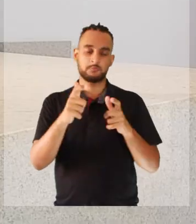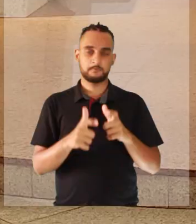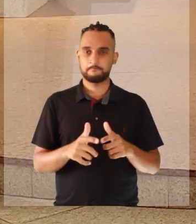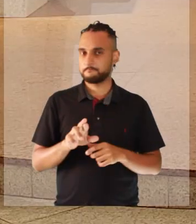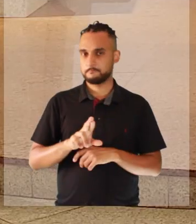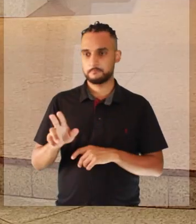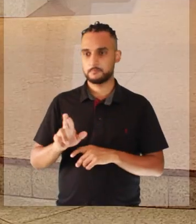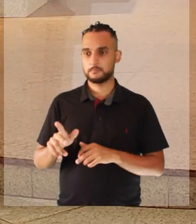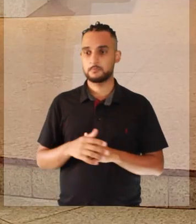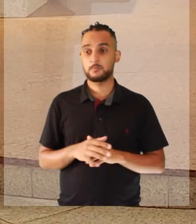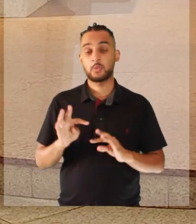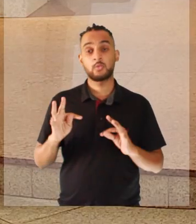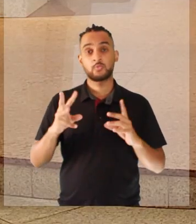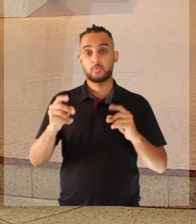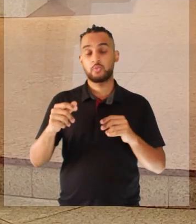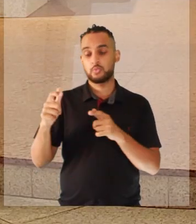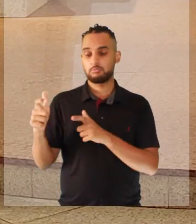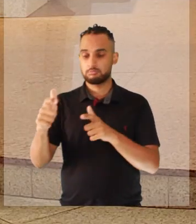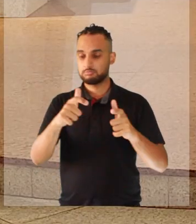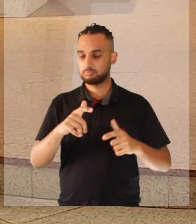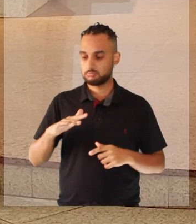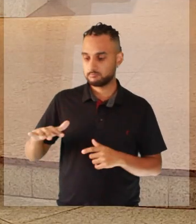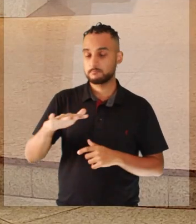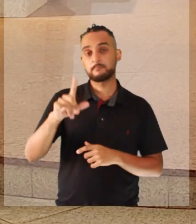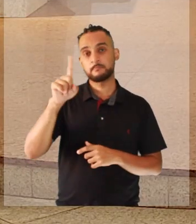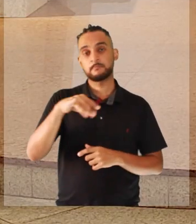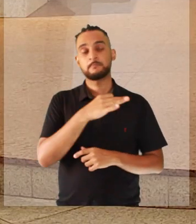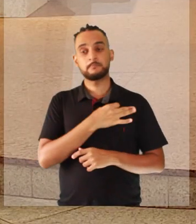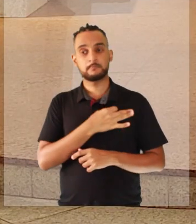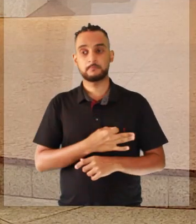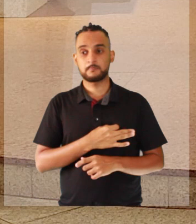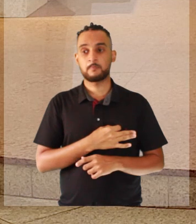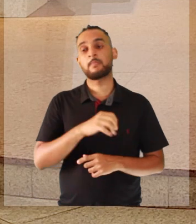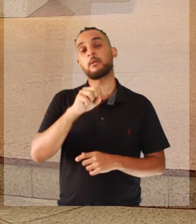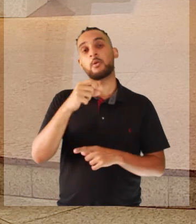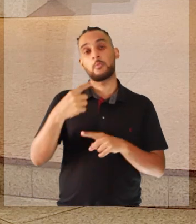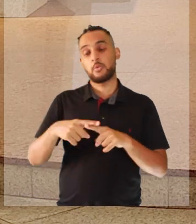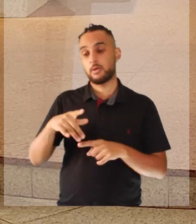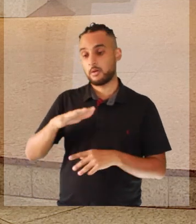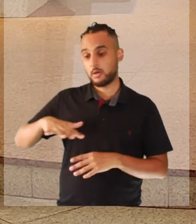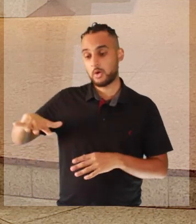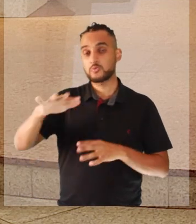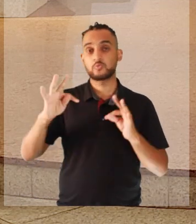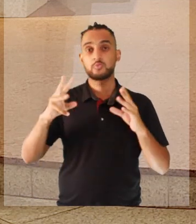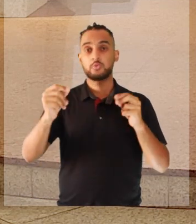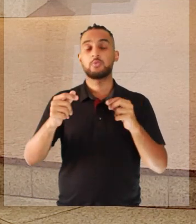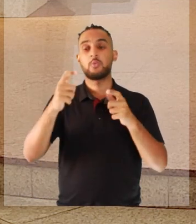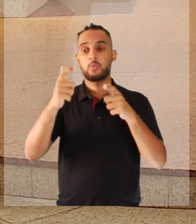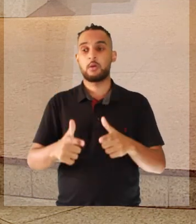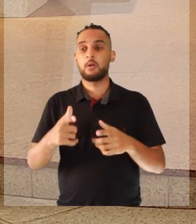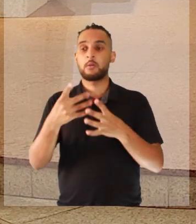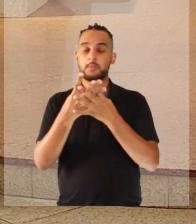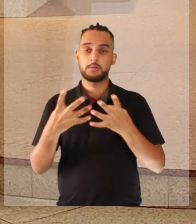outros espaços. Todos os espaços são dignos, uma vez que é colocado para a